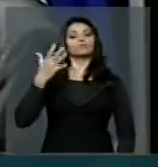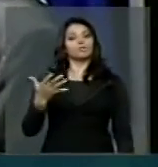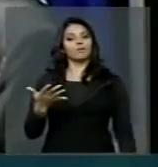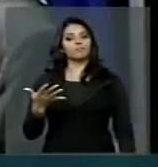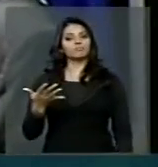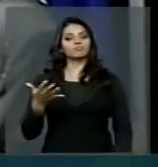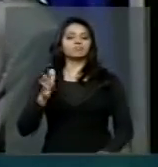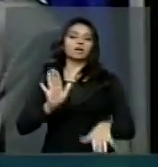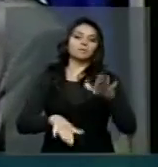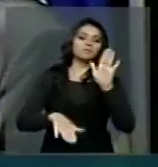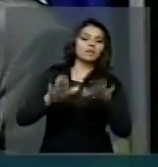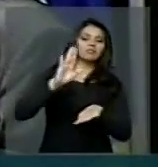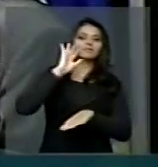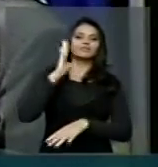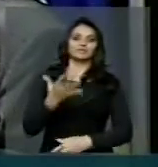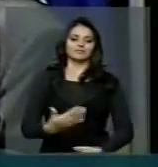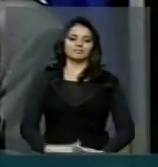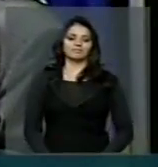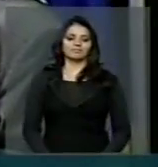alternativas.